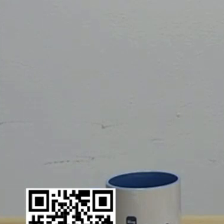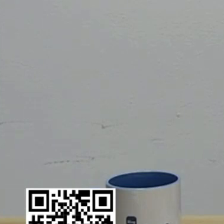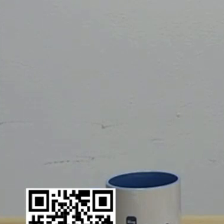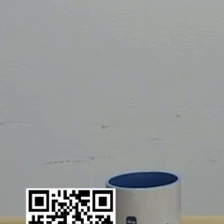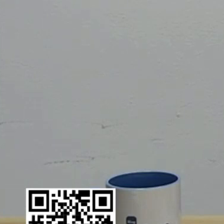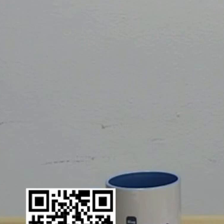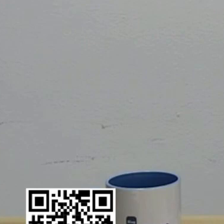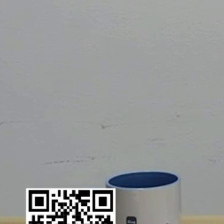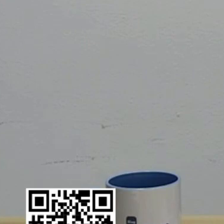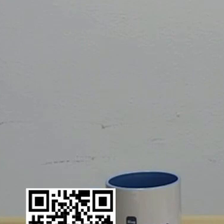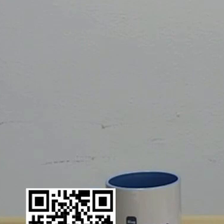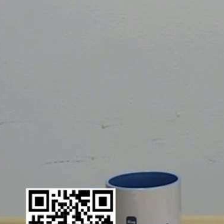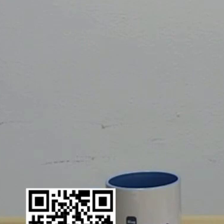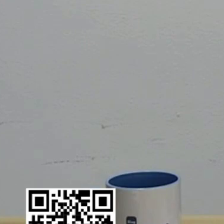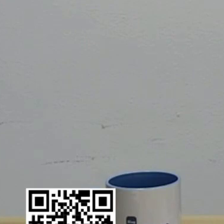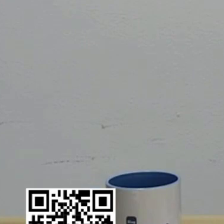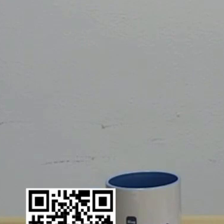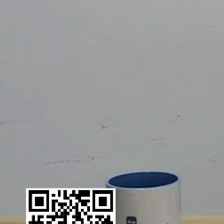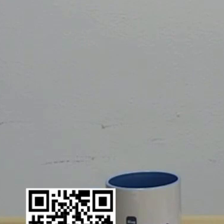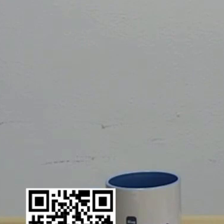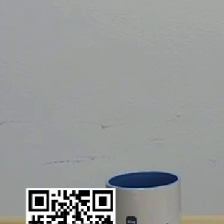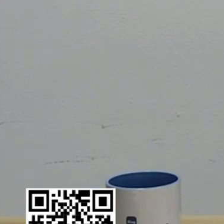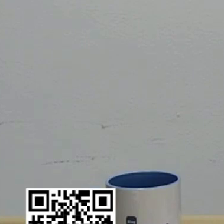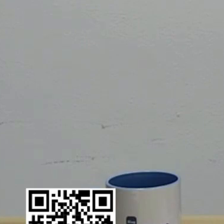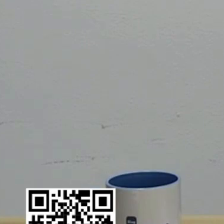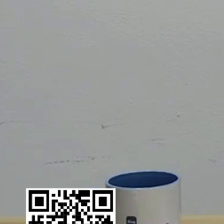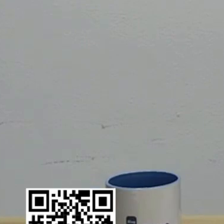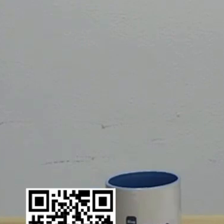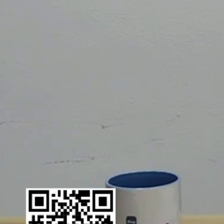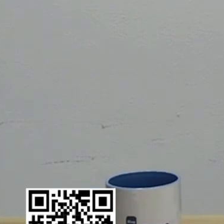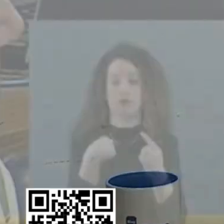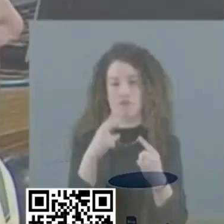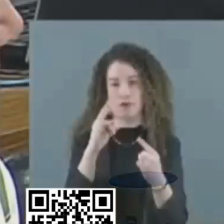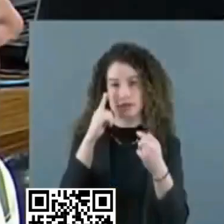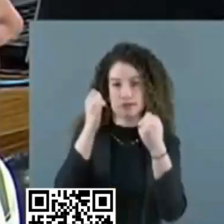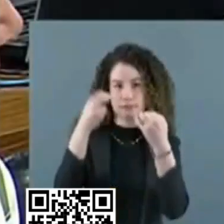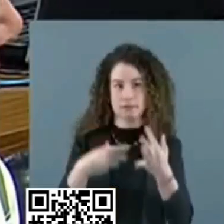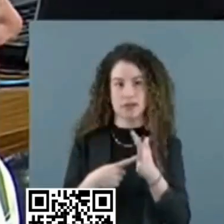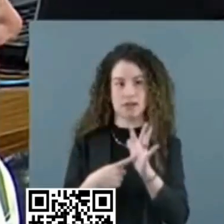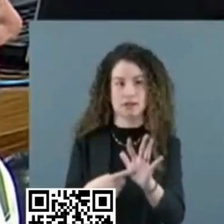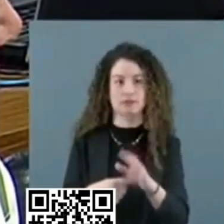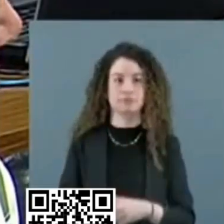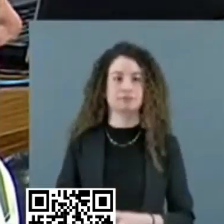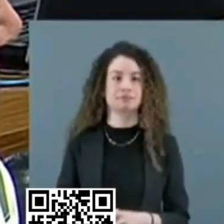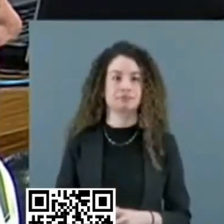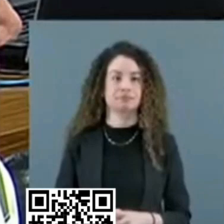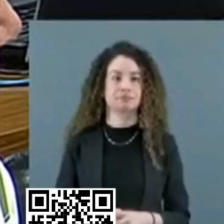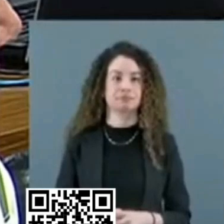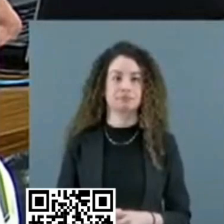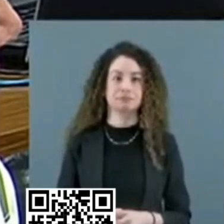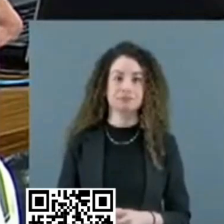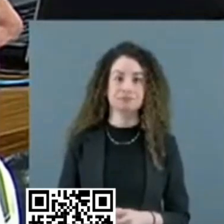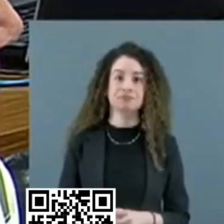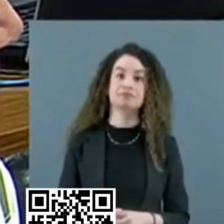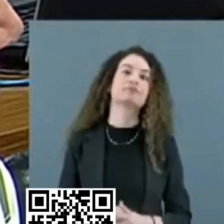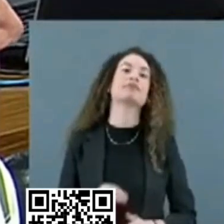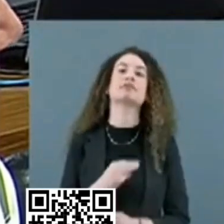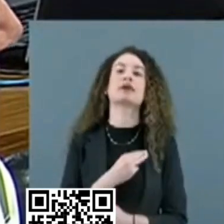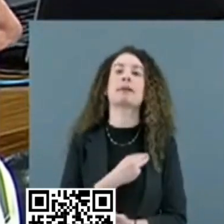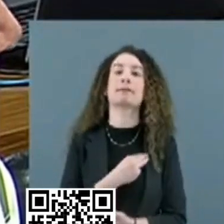a saída de André Fernandes da CPMI. O ministro Alexandre de